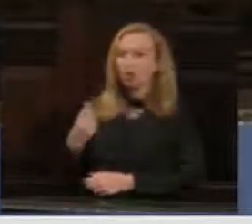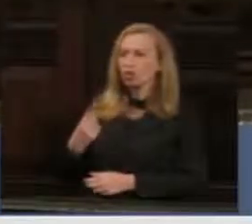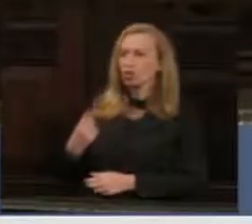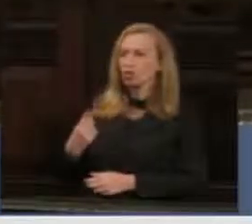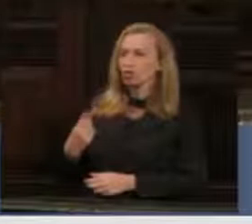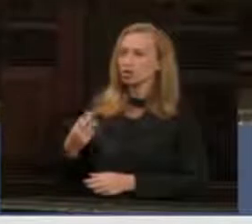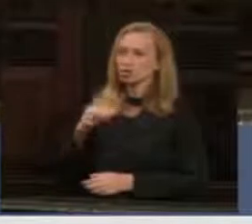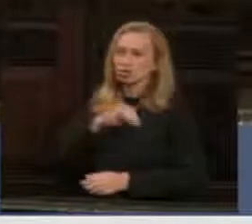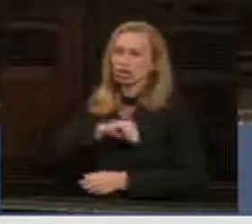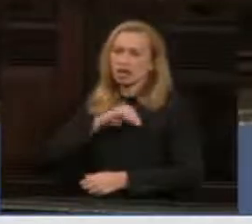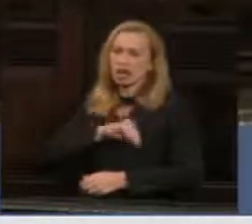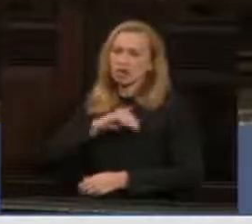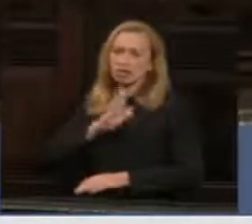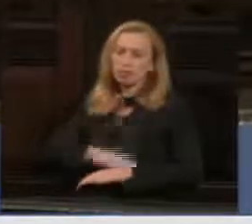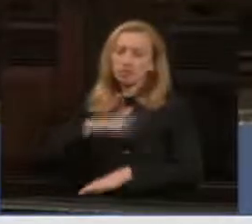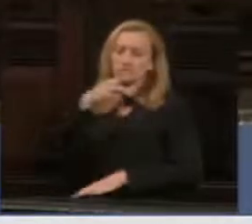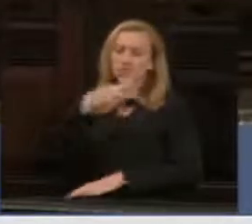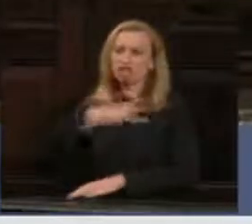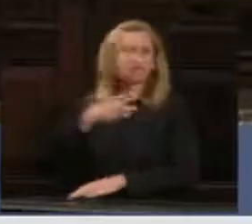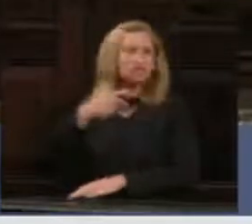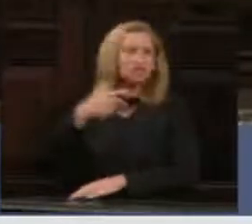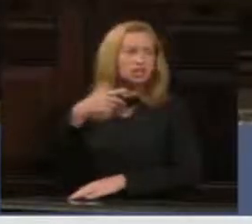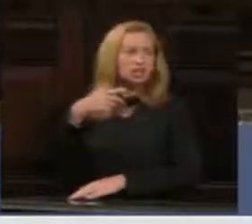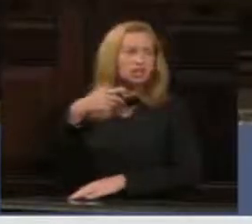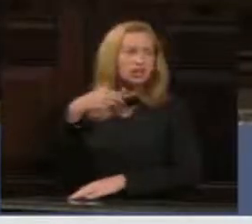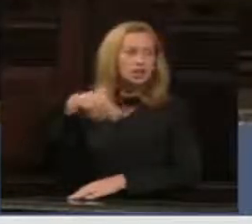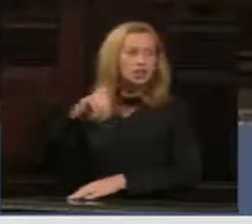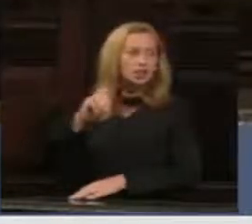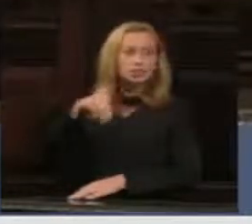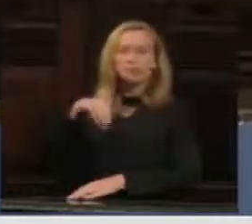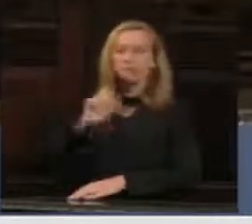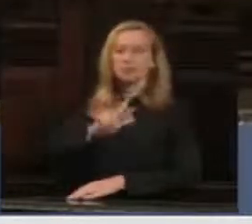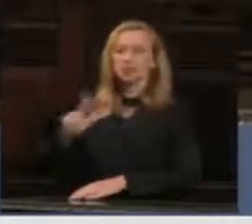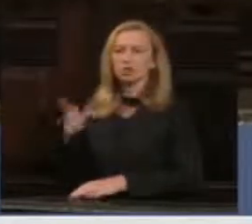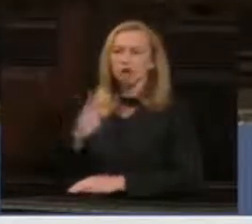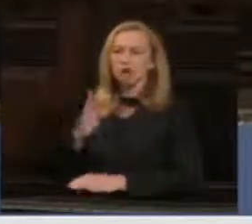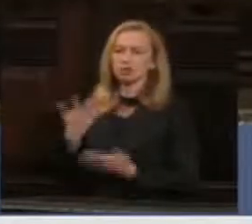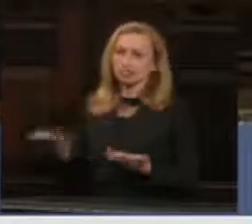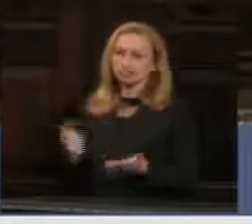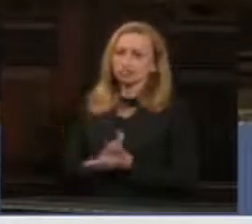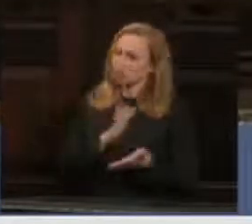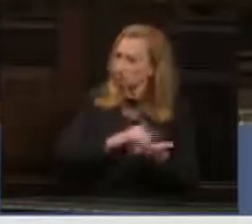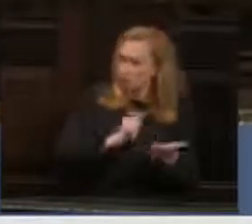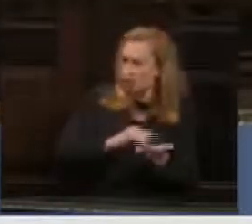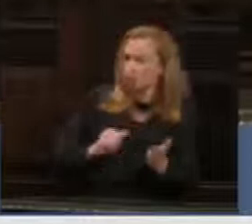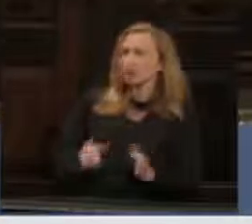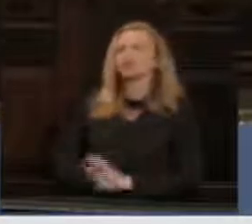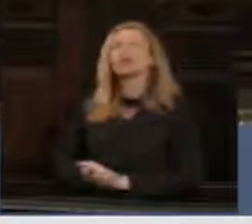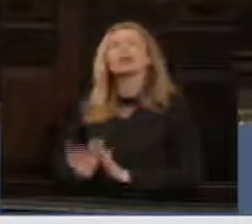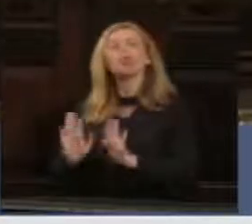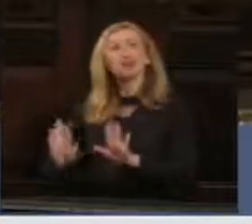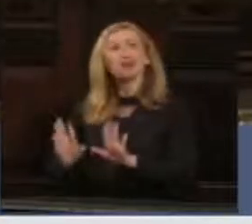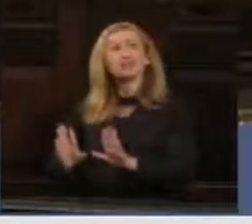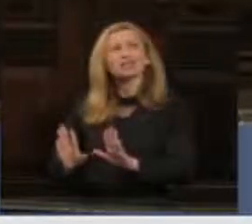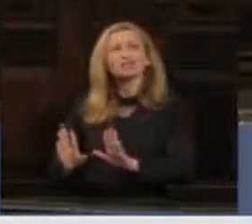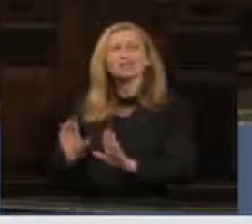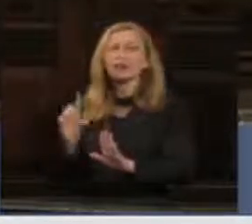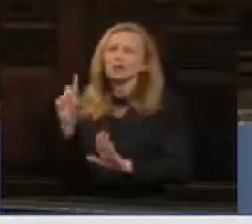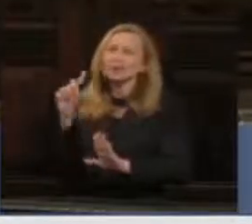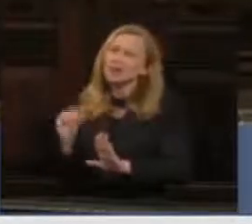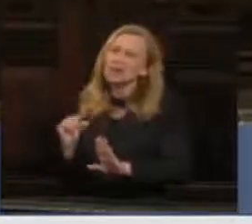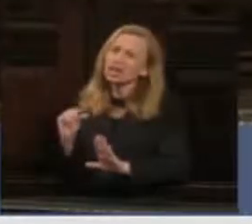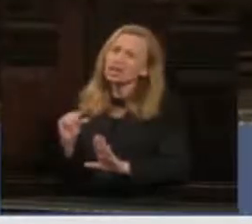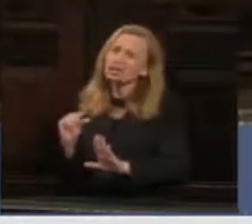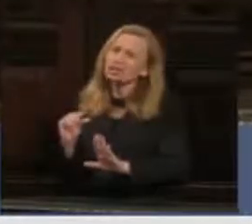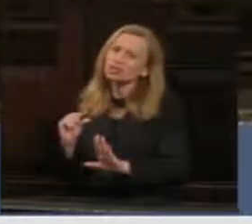mil reais. Mas eu não quero ater o meu discurso nesse pedaço. Isso é muito pequeno em relação